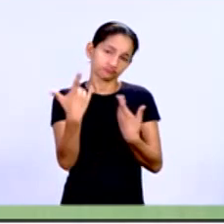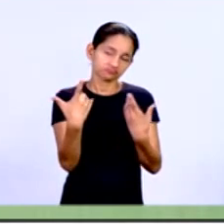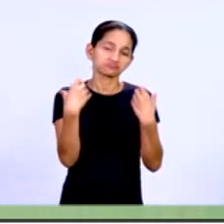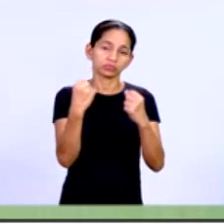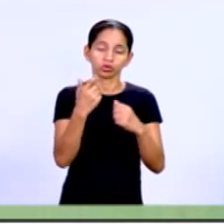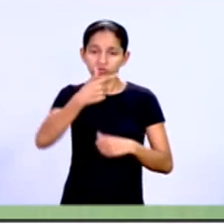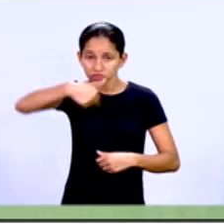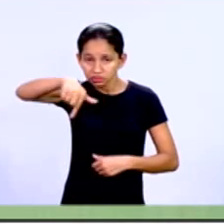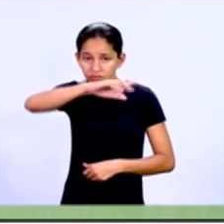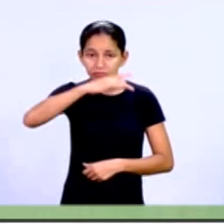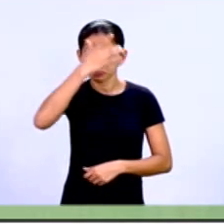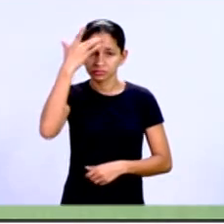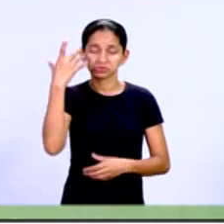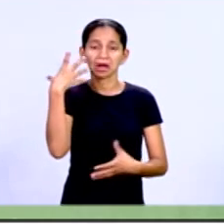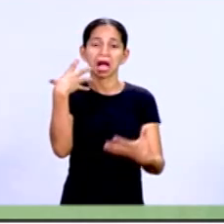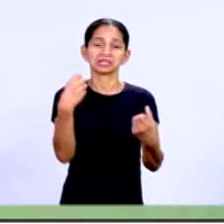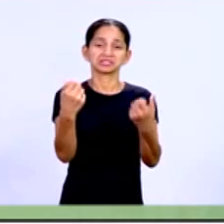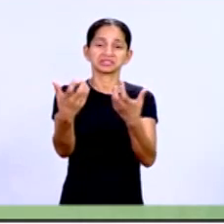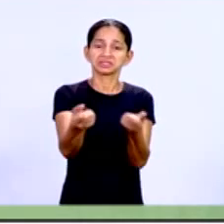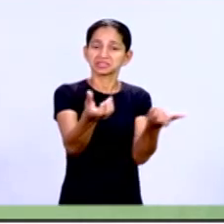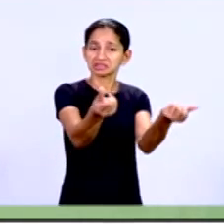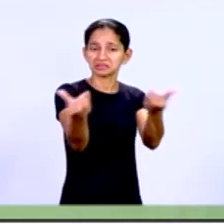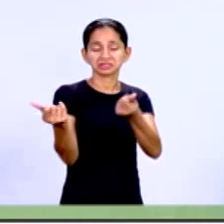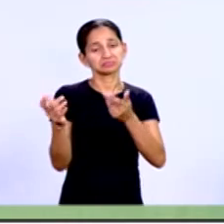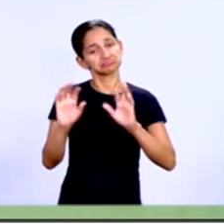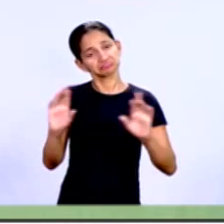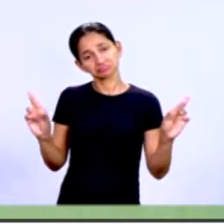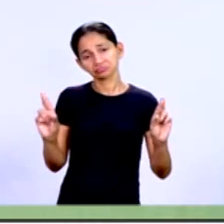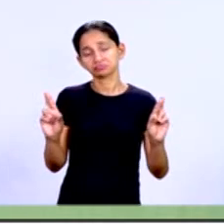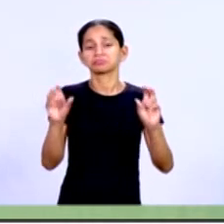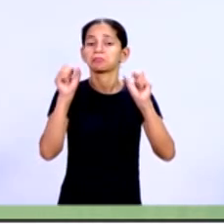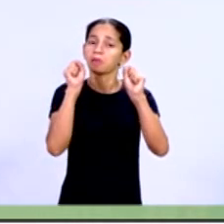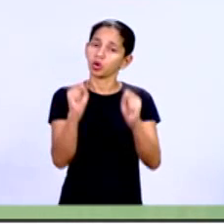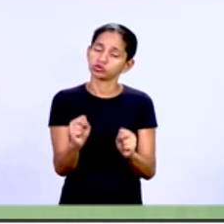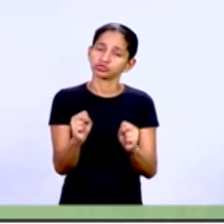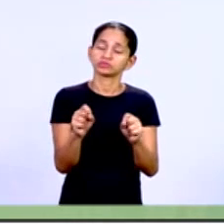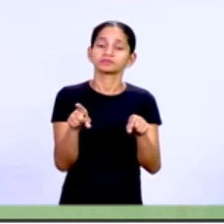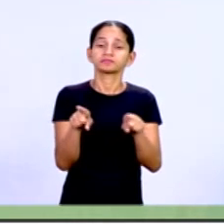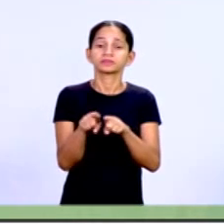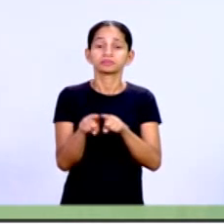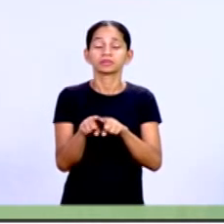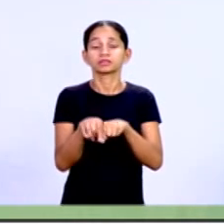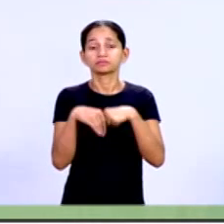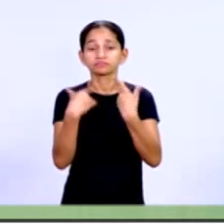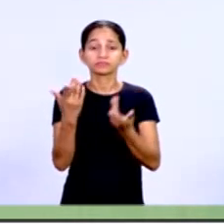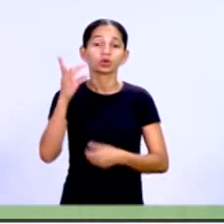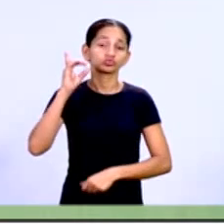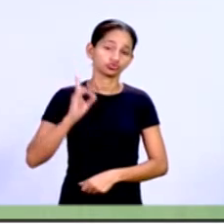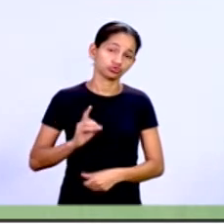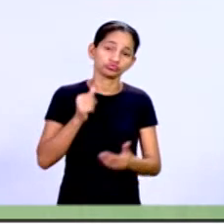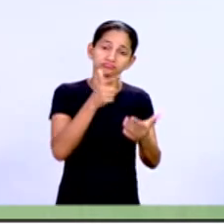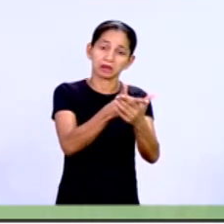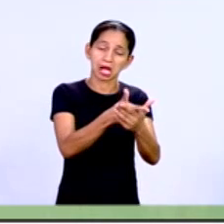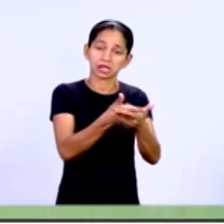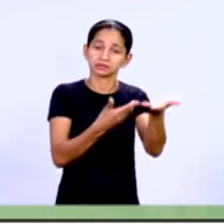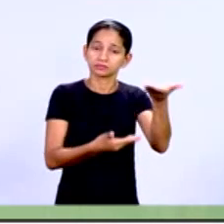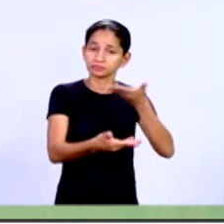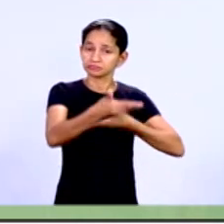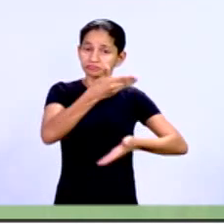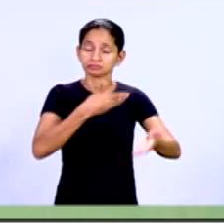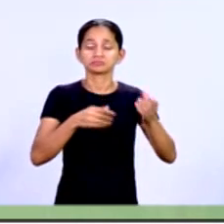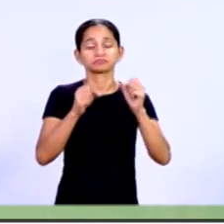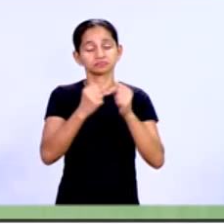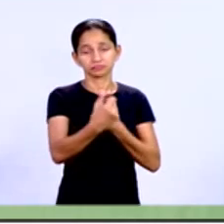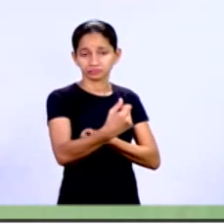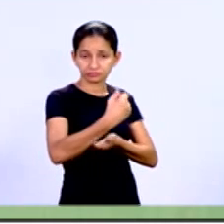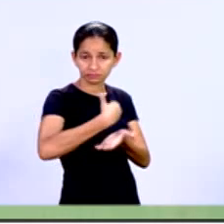pelo público em pagamento de bens, serviços e ativos são os direitos de valor e no reembolso